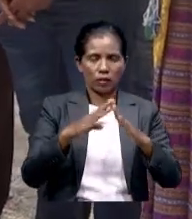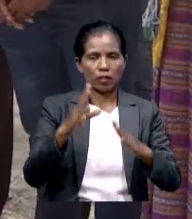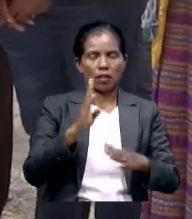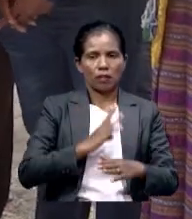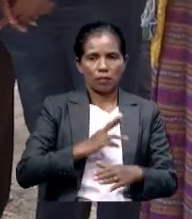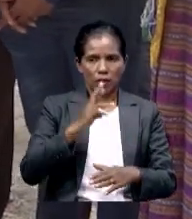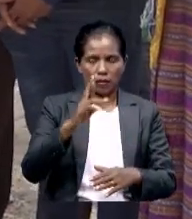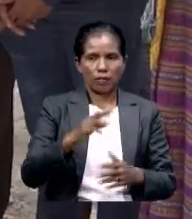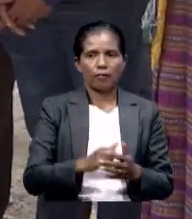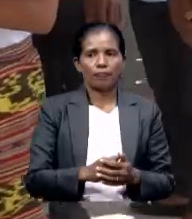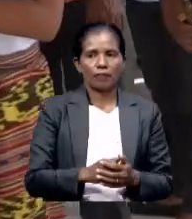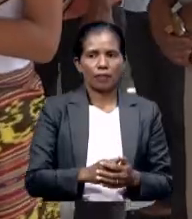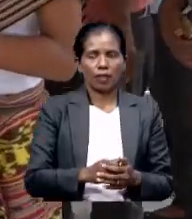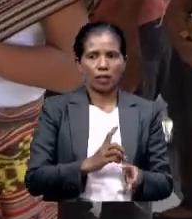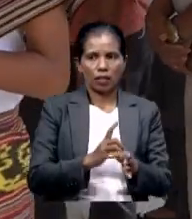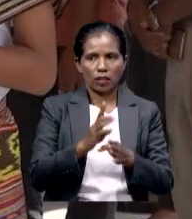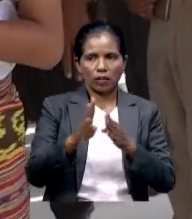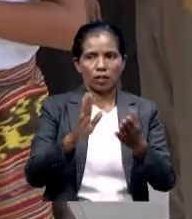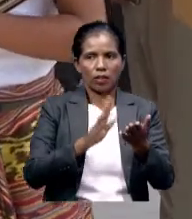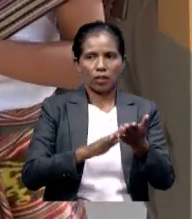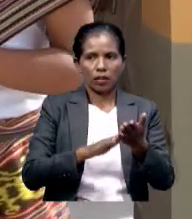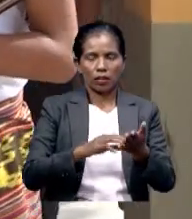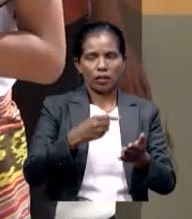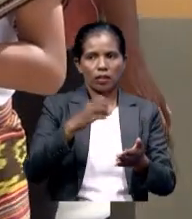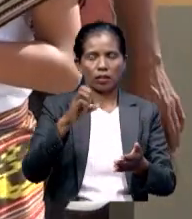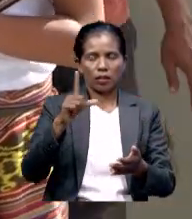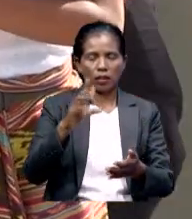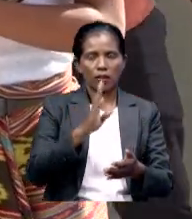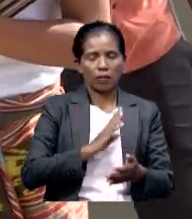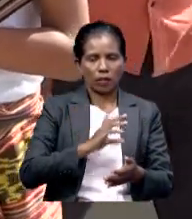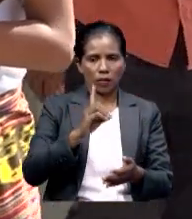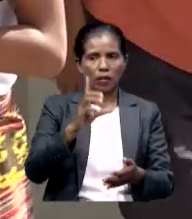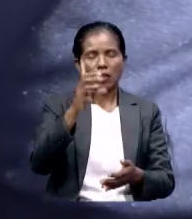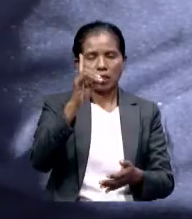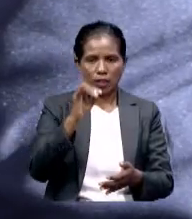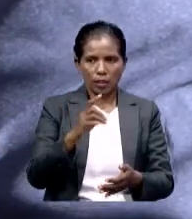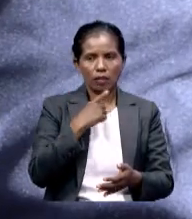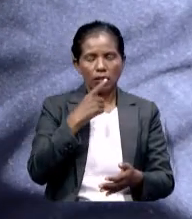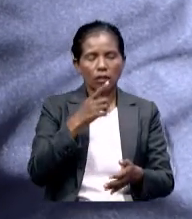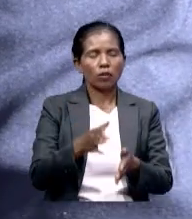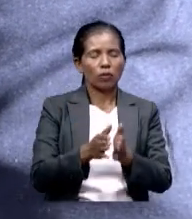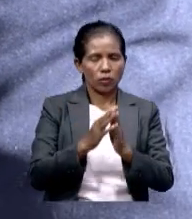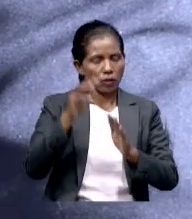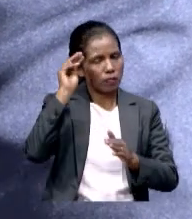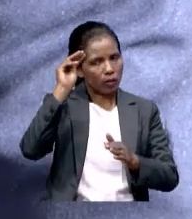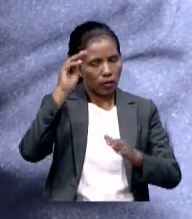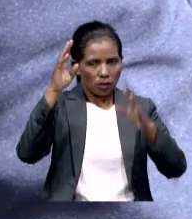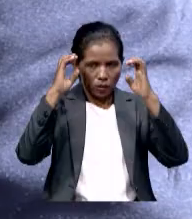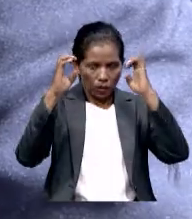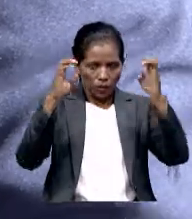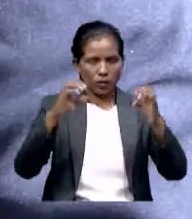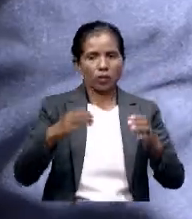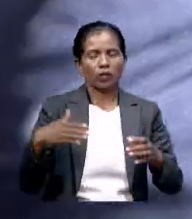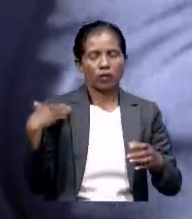Becora. Diretor da Escola Básica Sérgio Vieira de Melo Becora Dili, Afonso Soares, russo do Ministério da Educação, Juventude